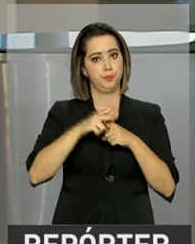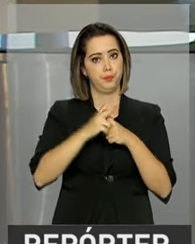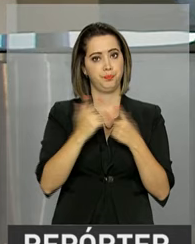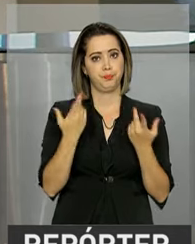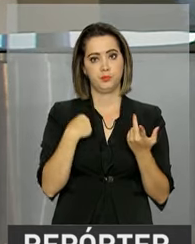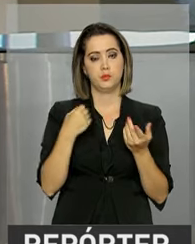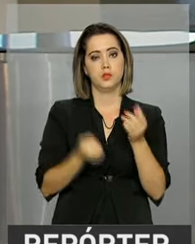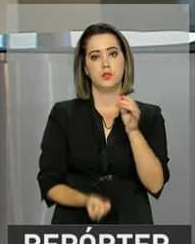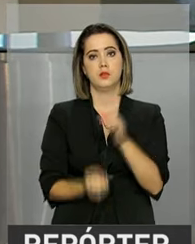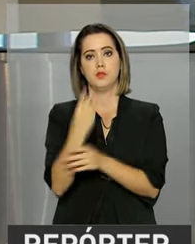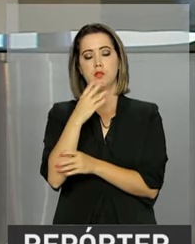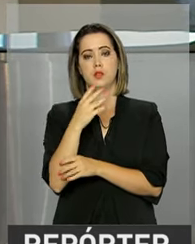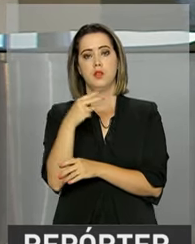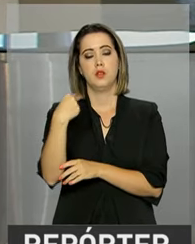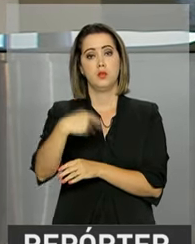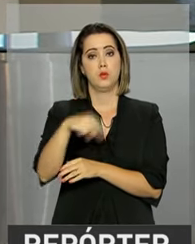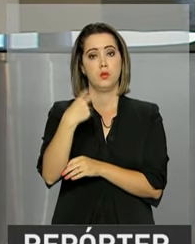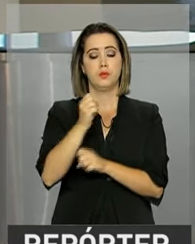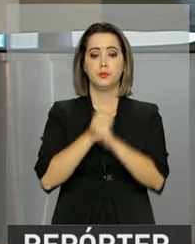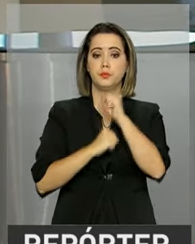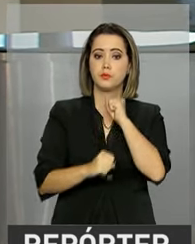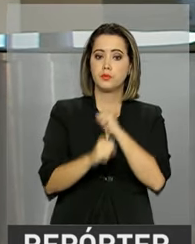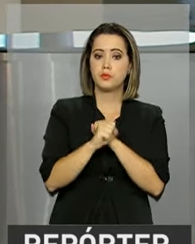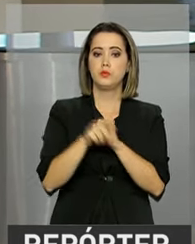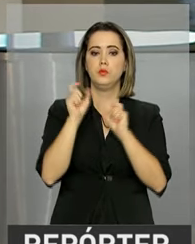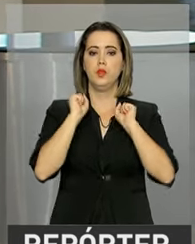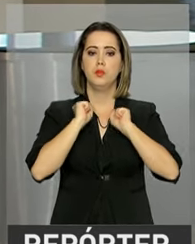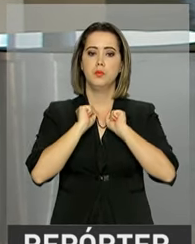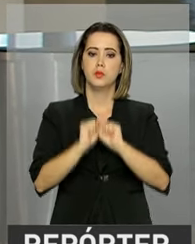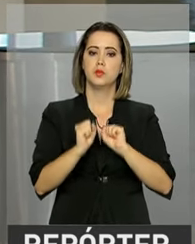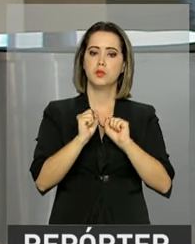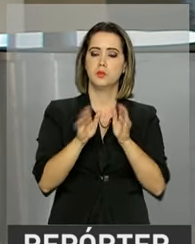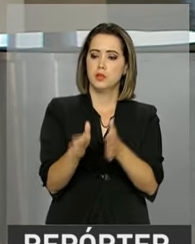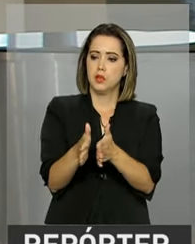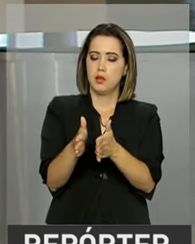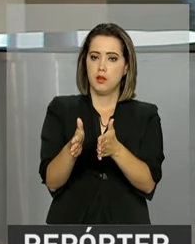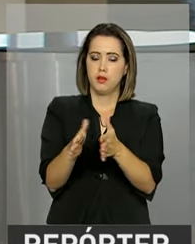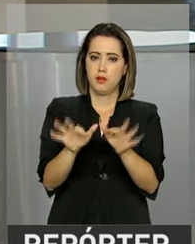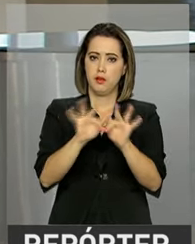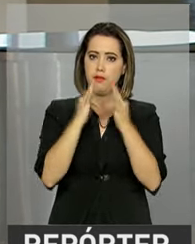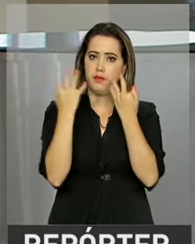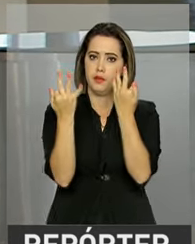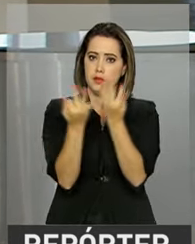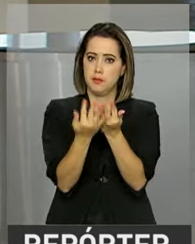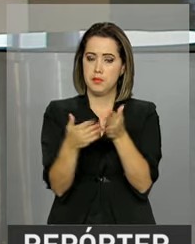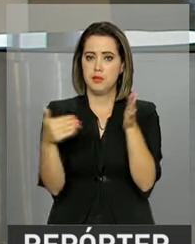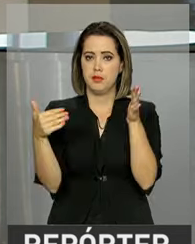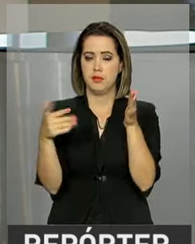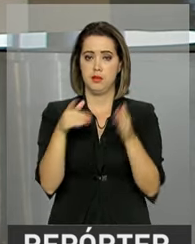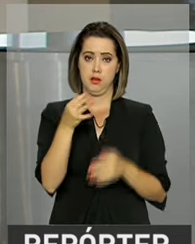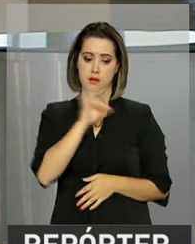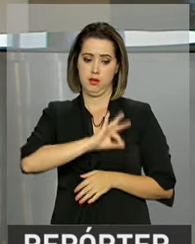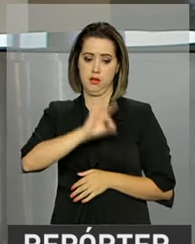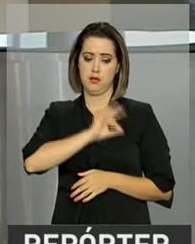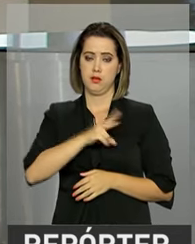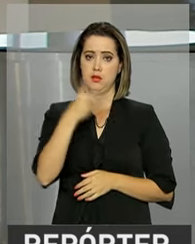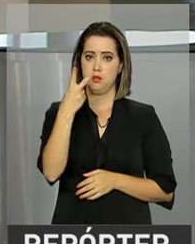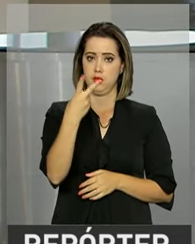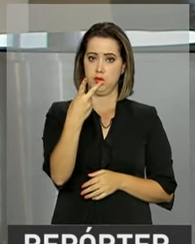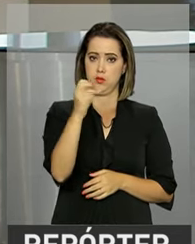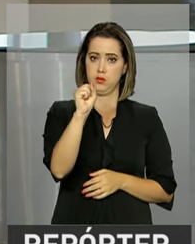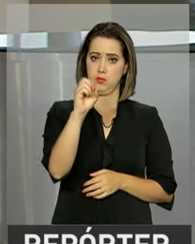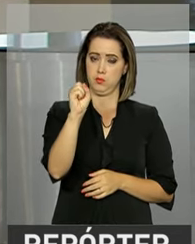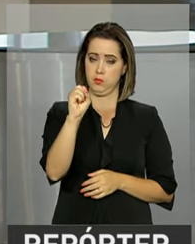em novembro do ano passado para permitir que famílias de renda baixa até r$ 800 por mês o que equivale a três